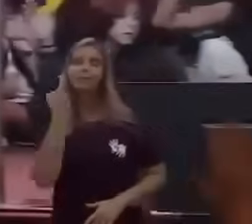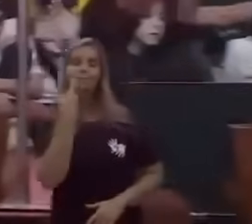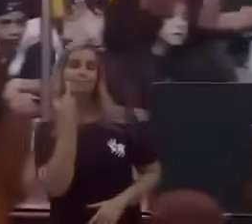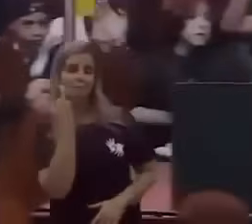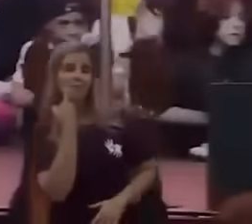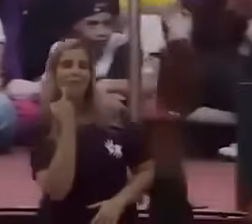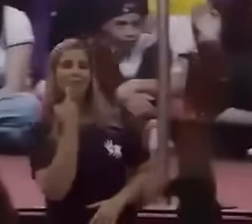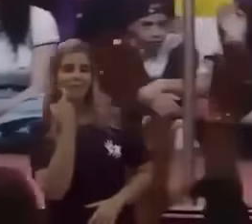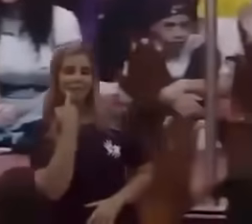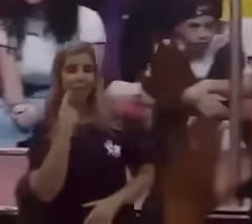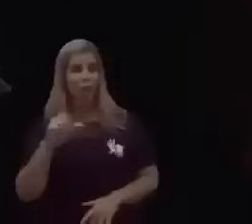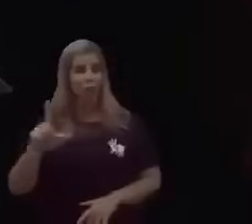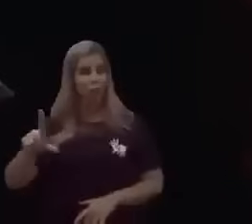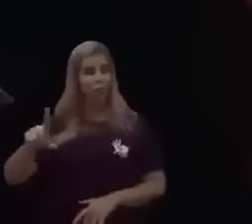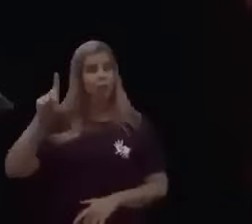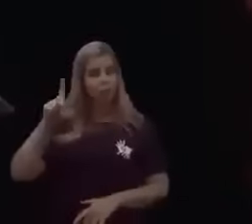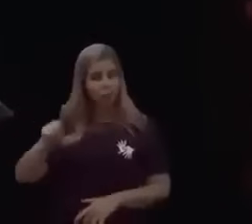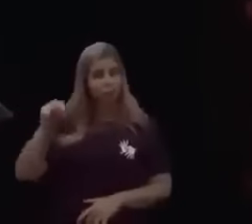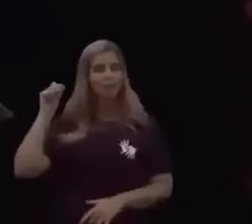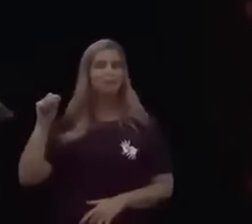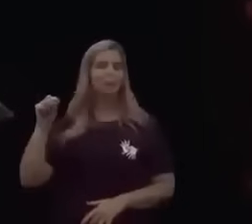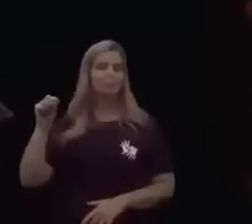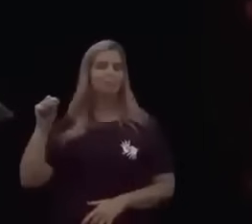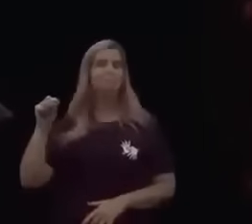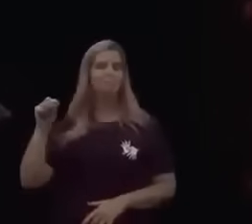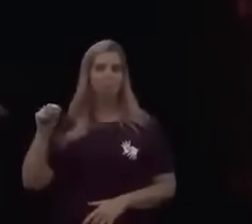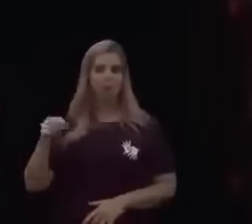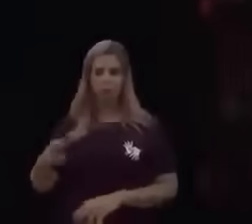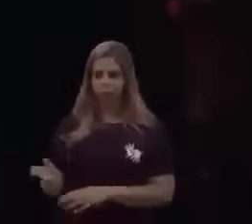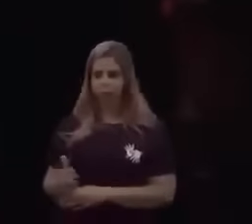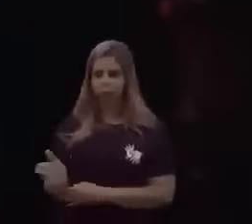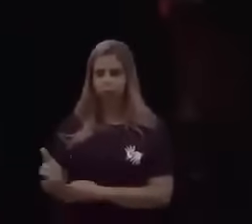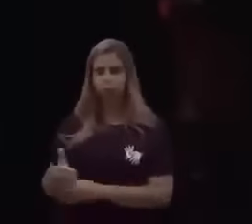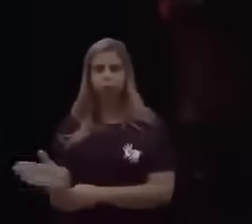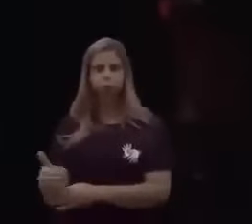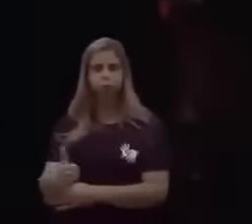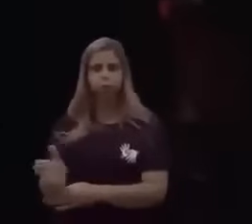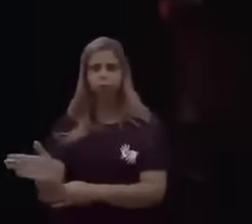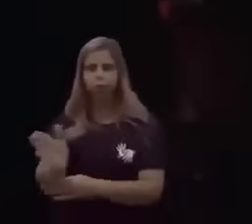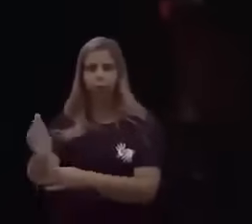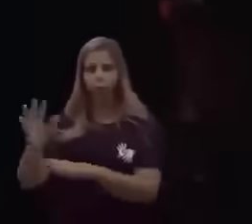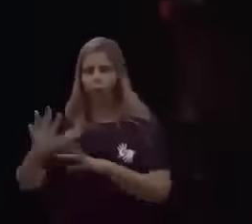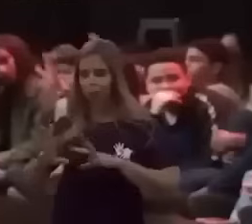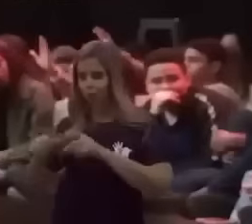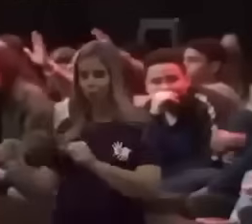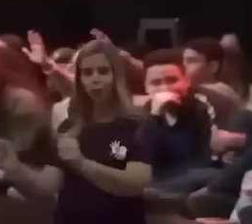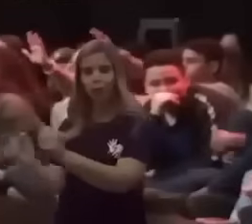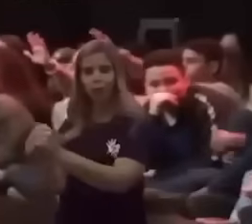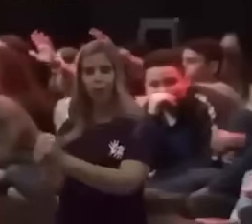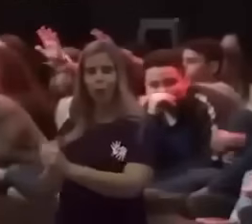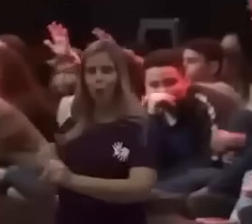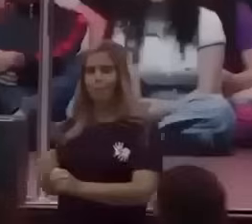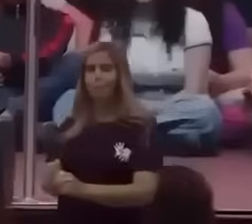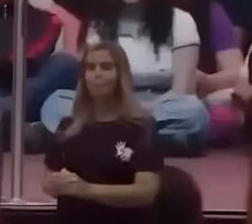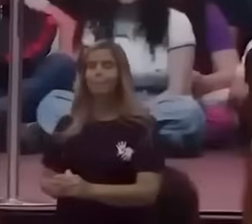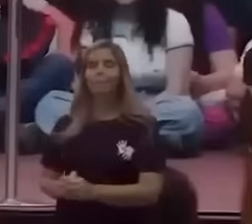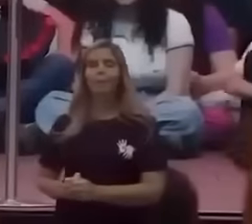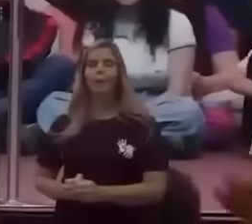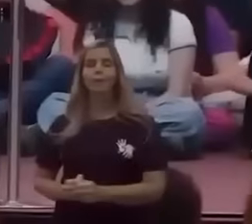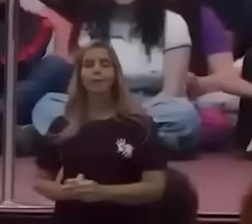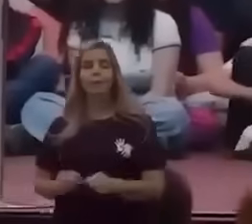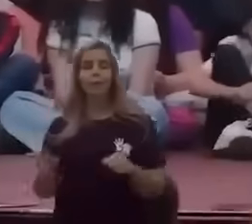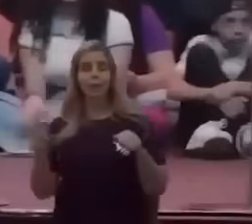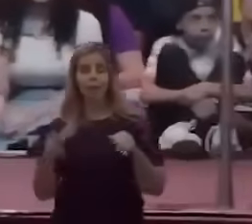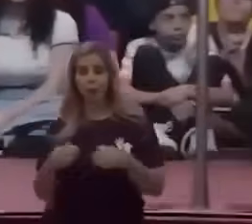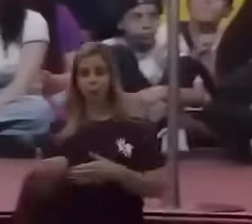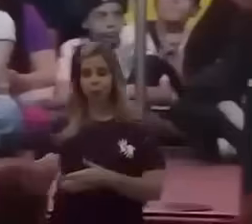peixes selecionados para o lado direito do barco, e quando eles lançam as redes, os peixes começam a pular, e João diz: ô Pedro, é